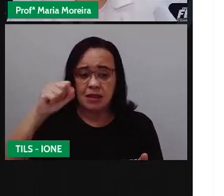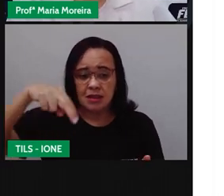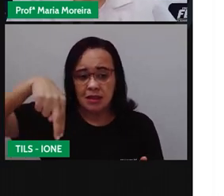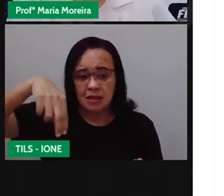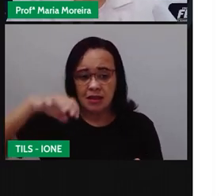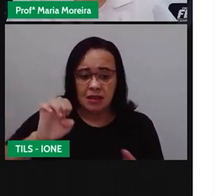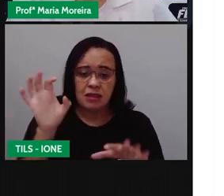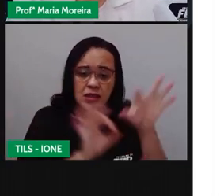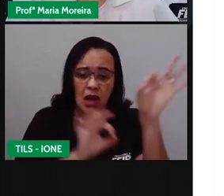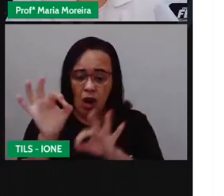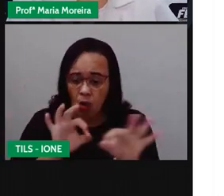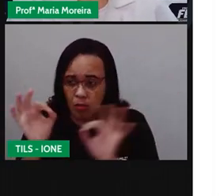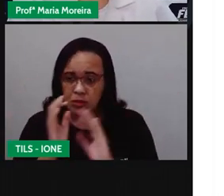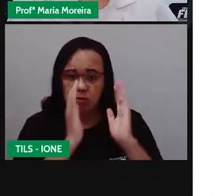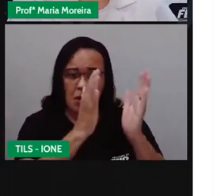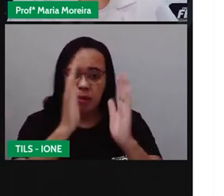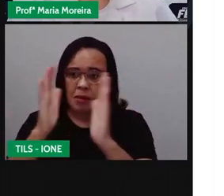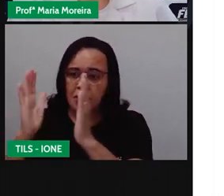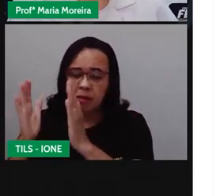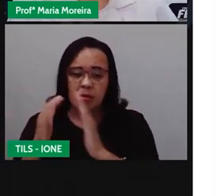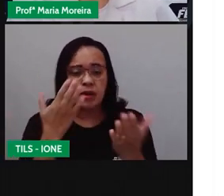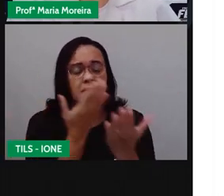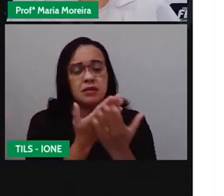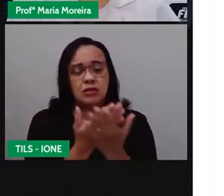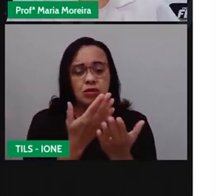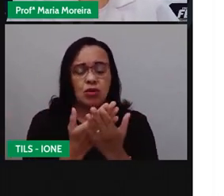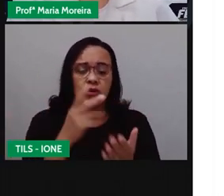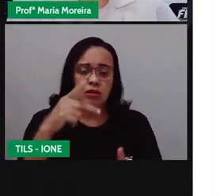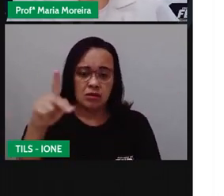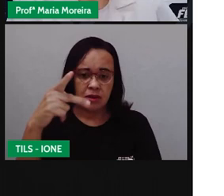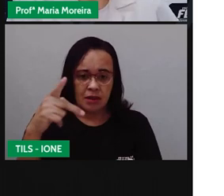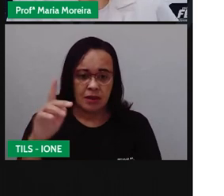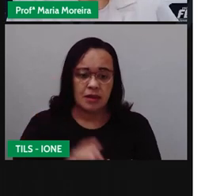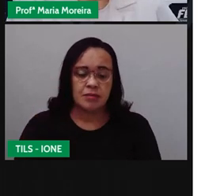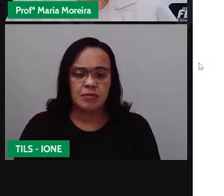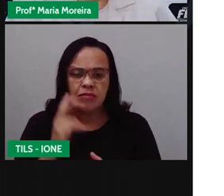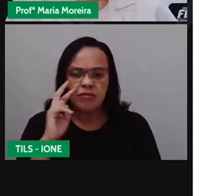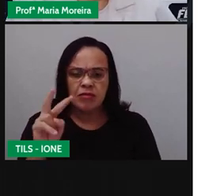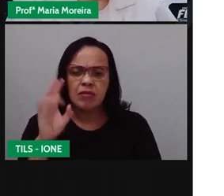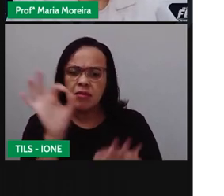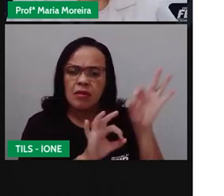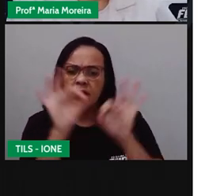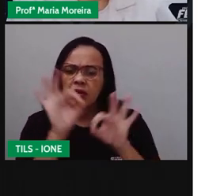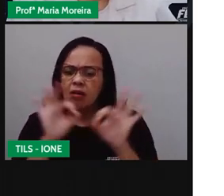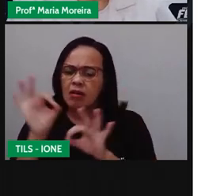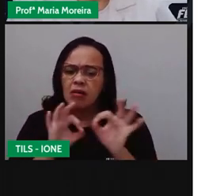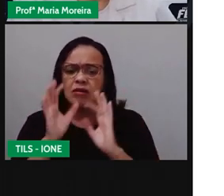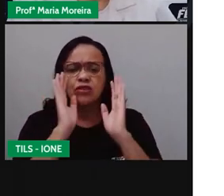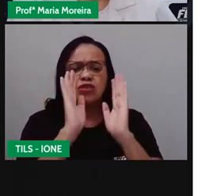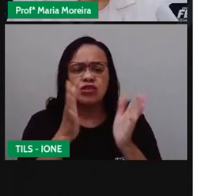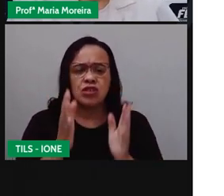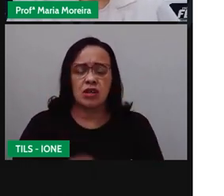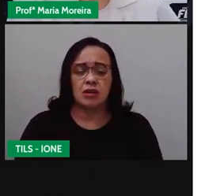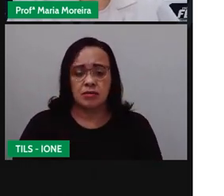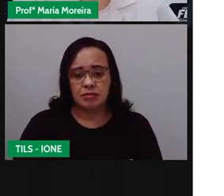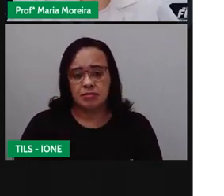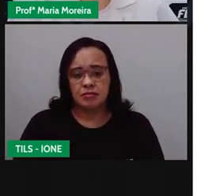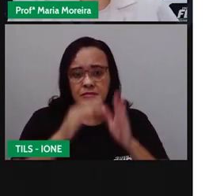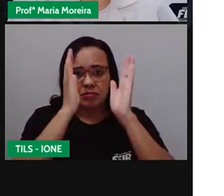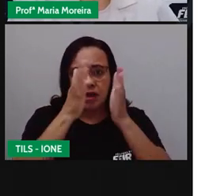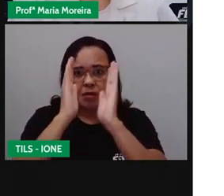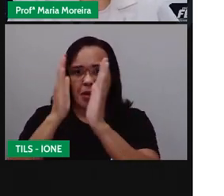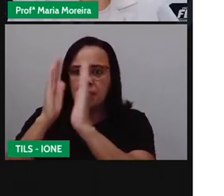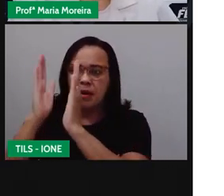de sua escola. Observe, né, o que ela já arrumou. Aí está aqui a estante já arrumada.